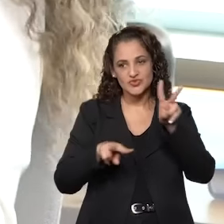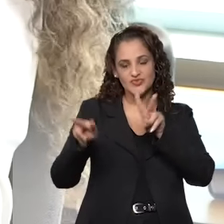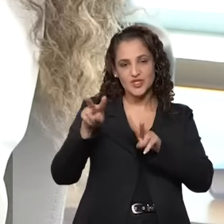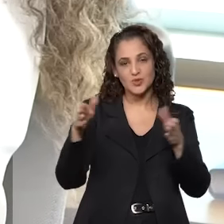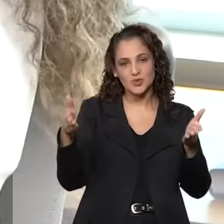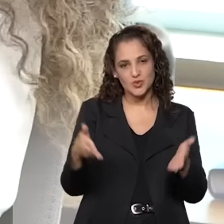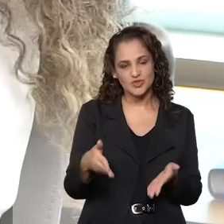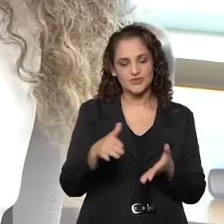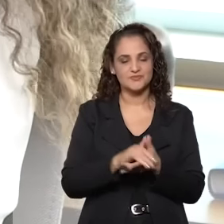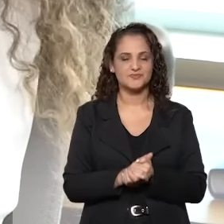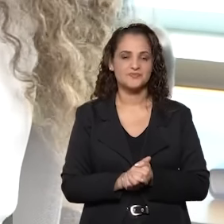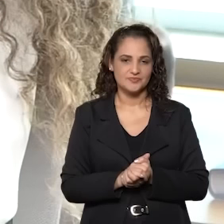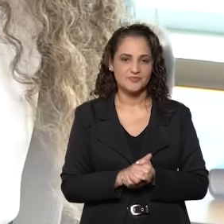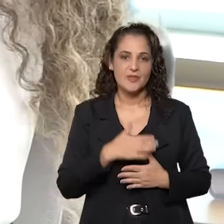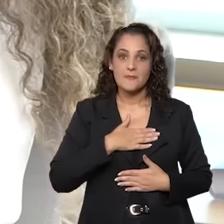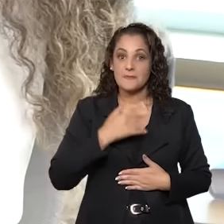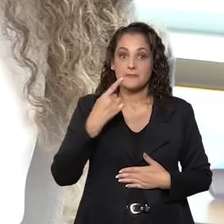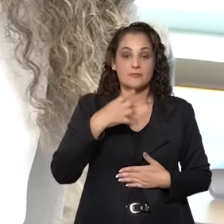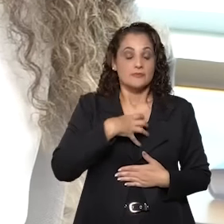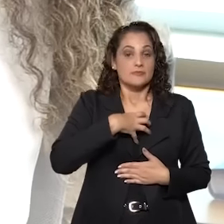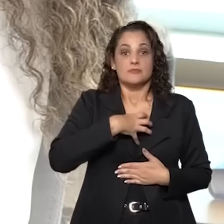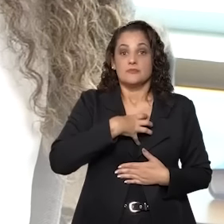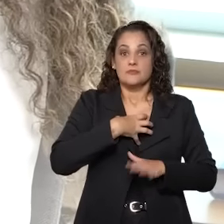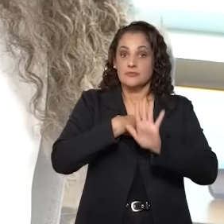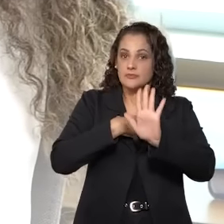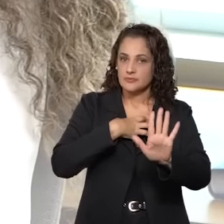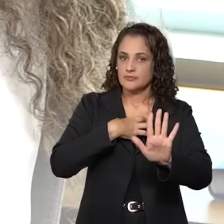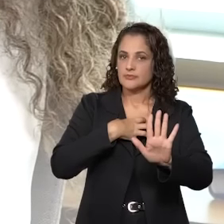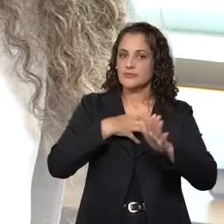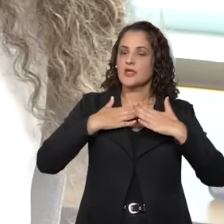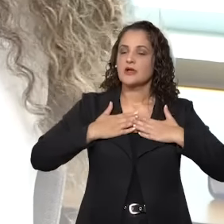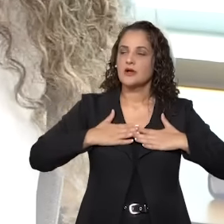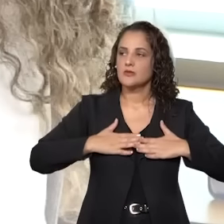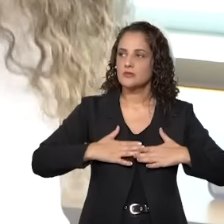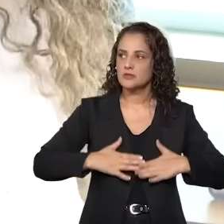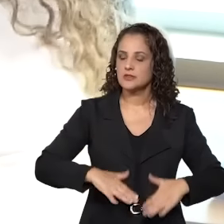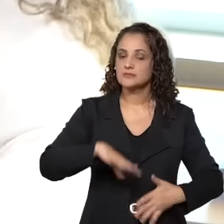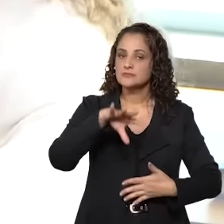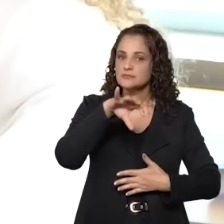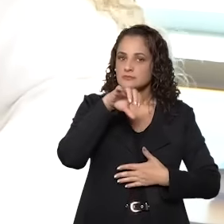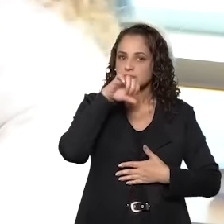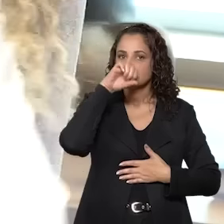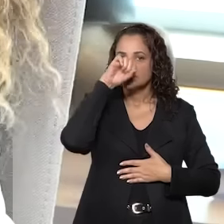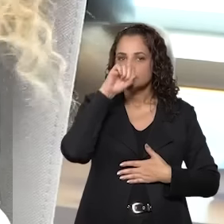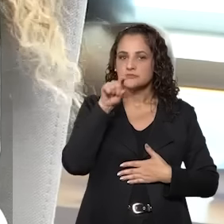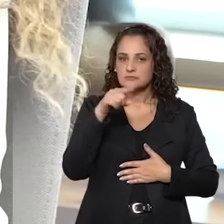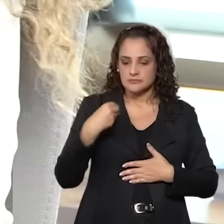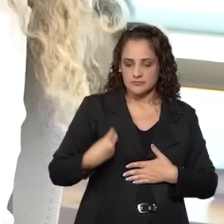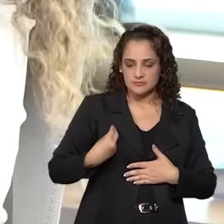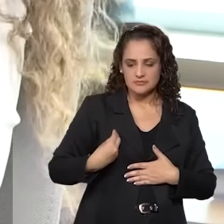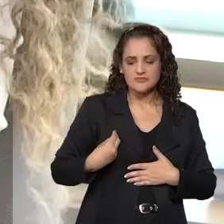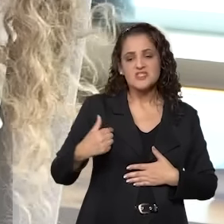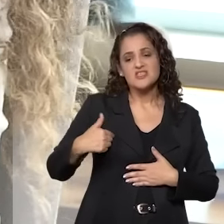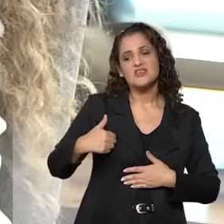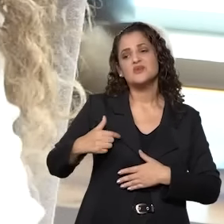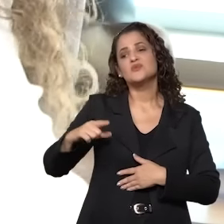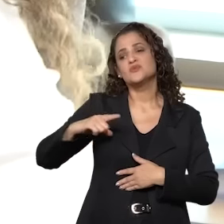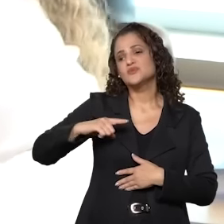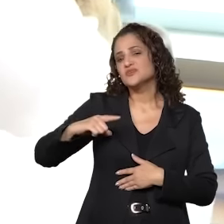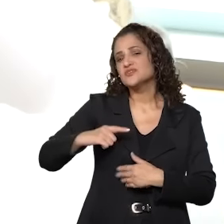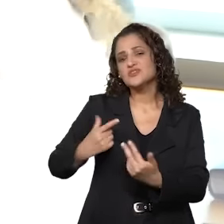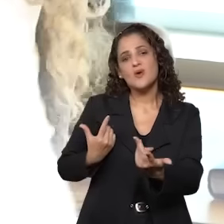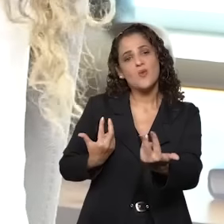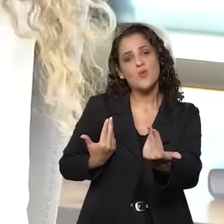calma respira tudo isso que você tá vivendo Eu também já vivi né mas d a gente dá um jeit a gente encontra uma